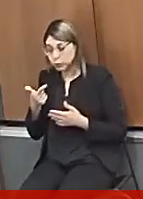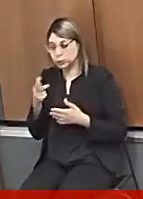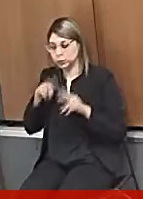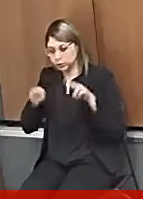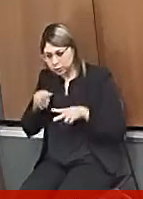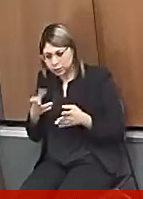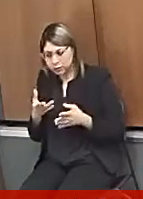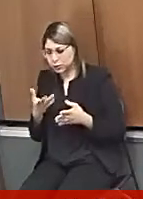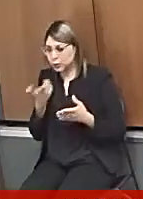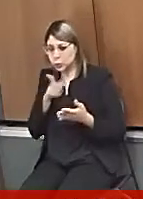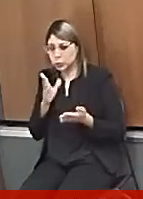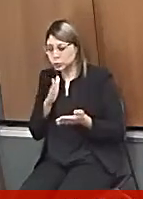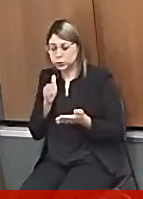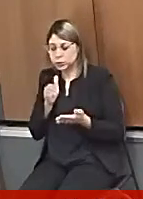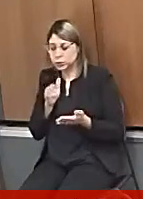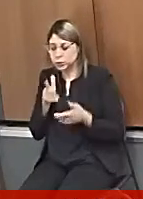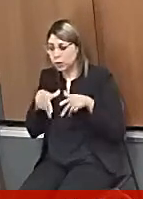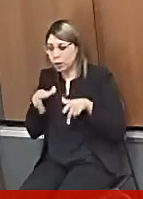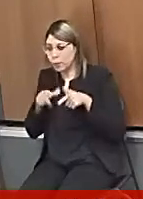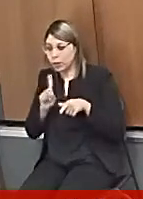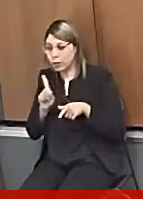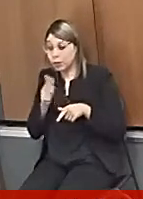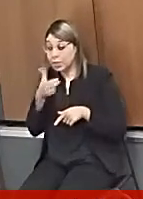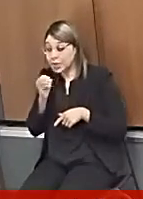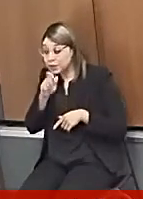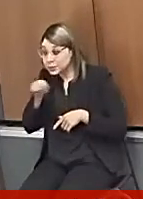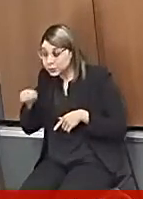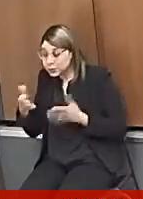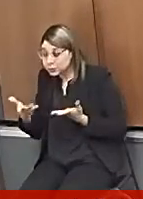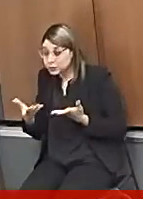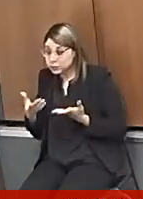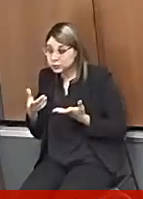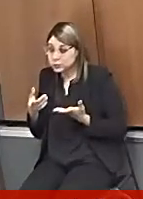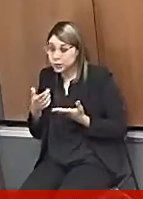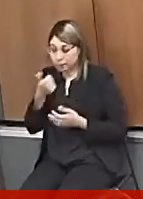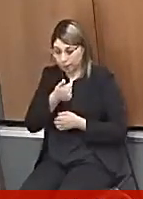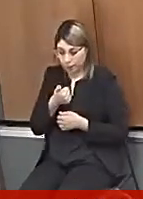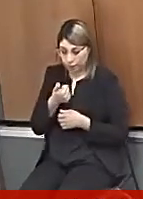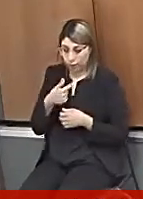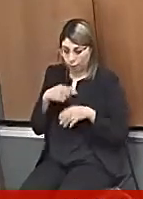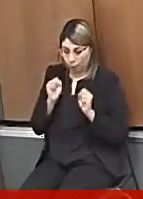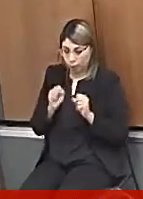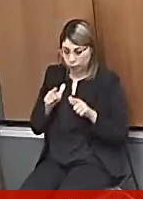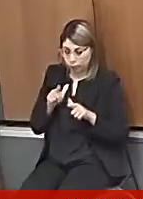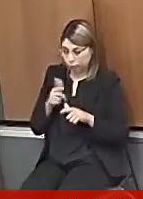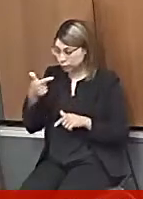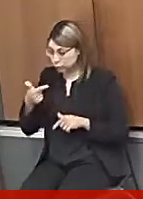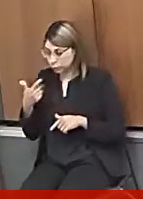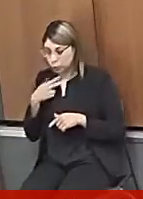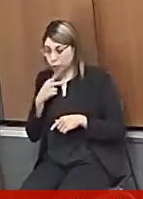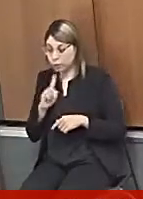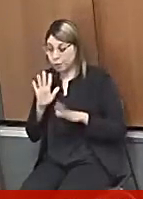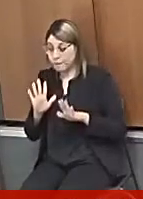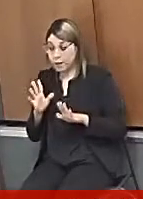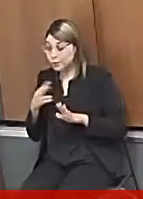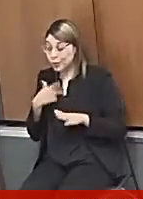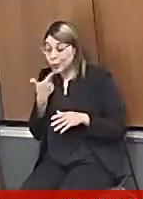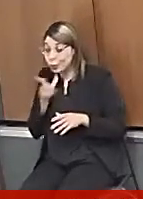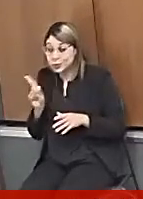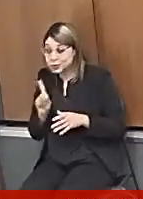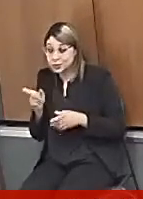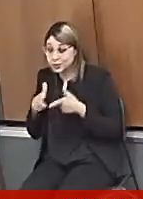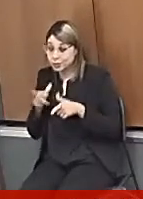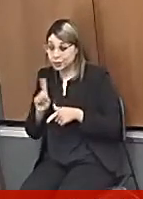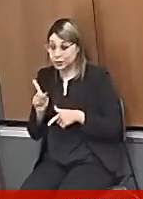nato dez meses depois uma perícia pode na segunda não pode só que na segunda e não tem condição de voltar